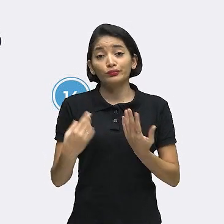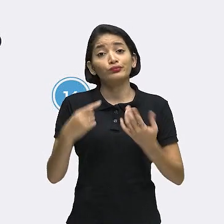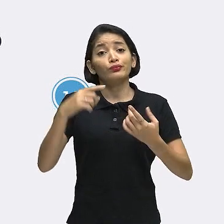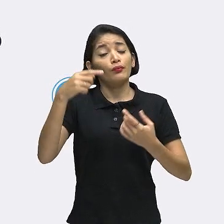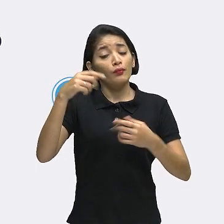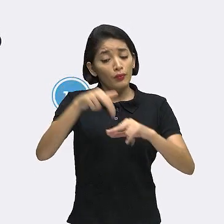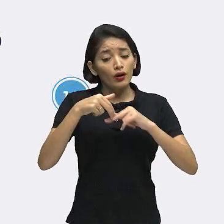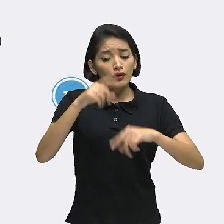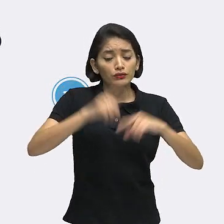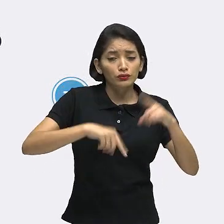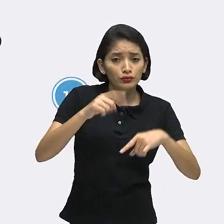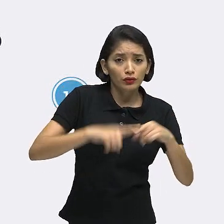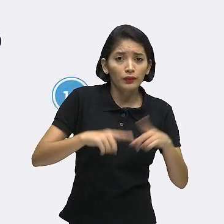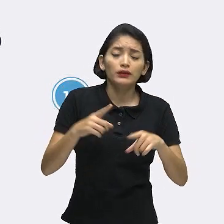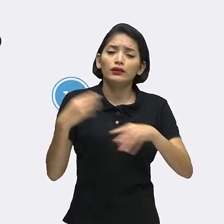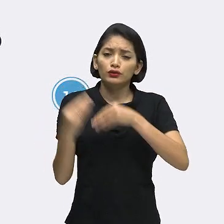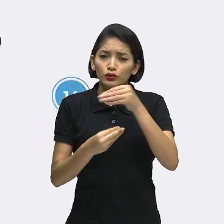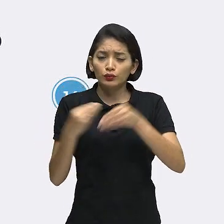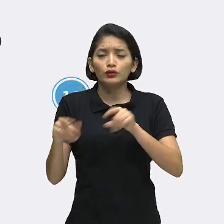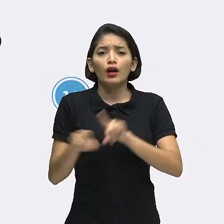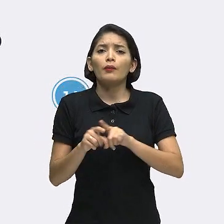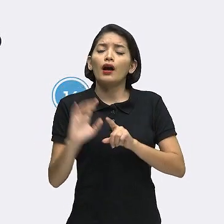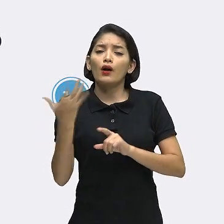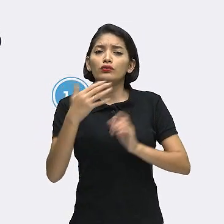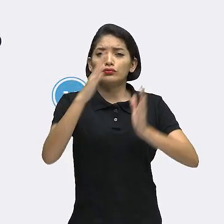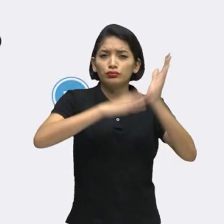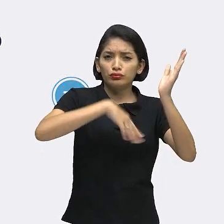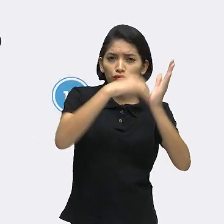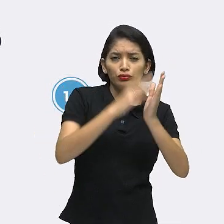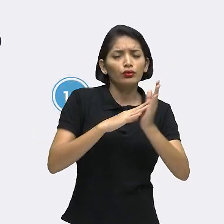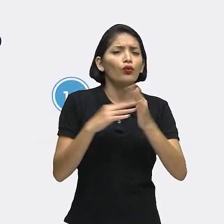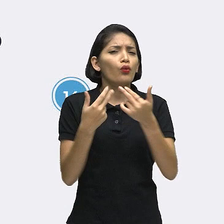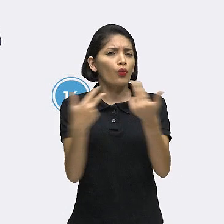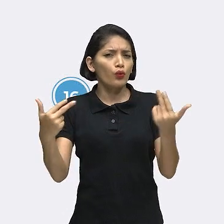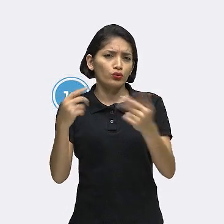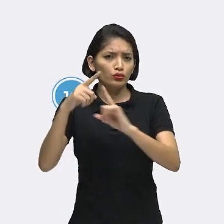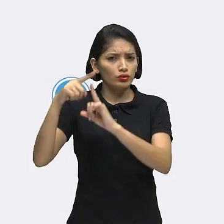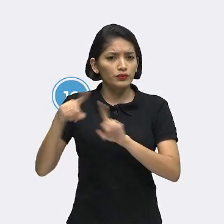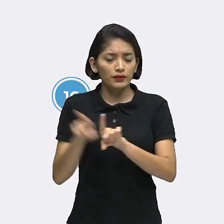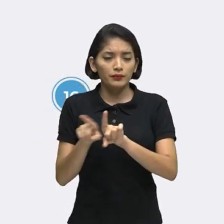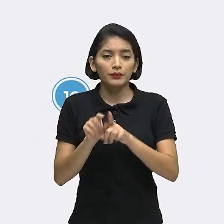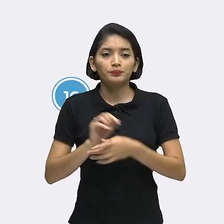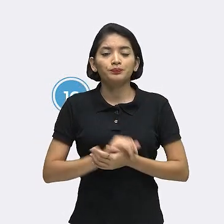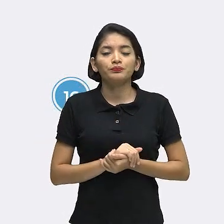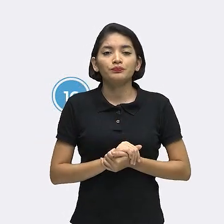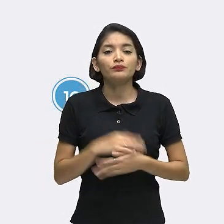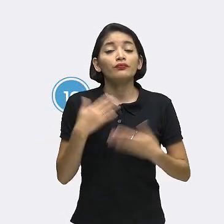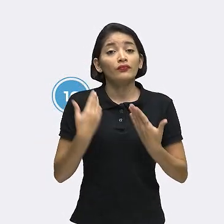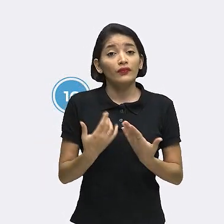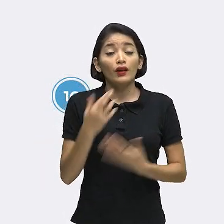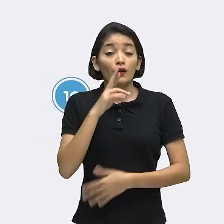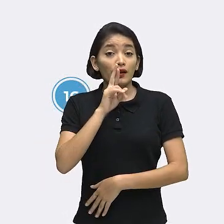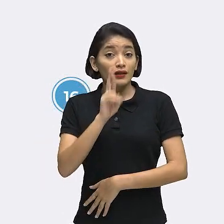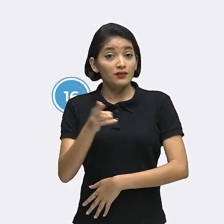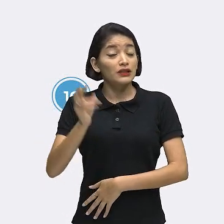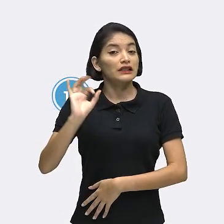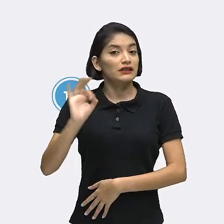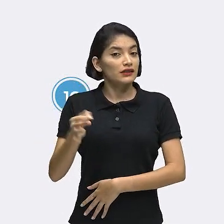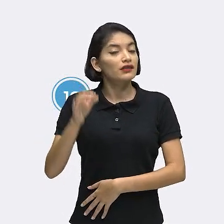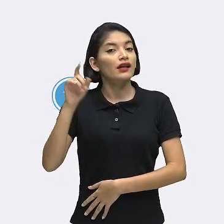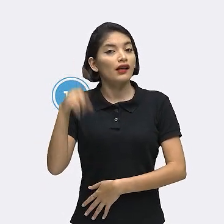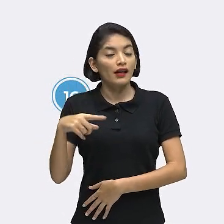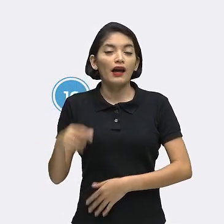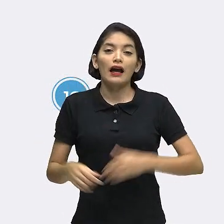utilizada ali o cal para realizar pinturas, entre outras funções, tá? Então, o que responde à nossa alternativa correta